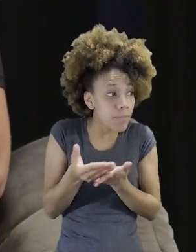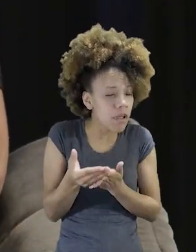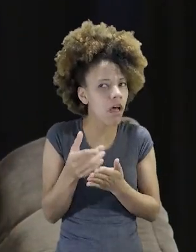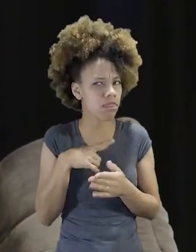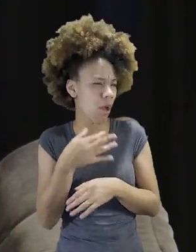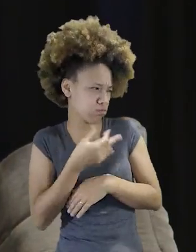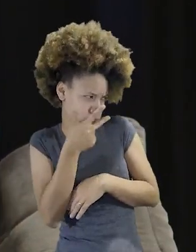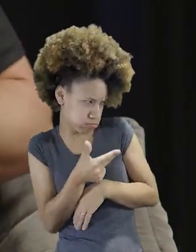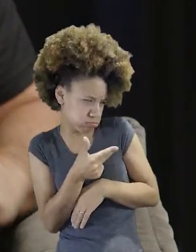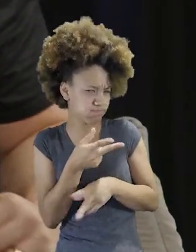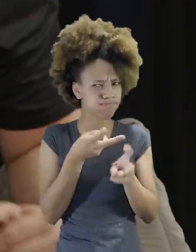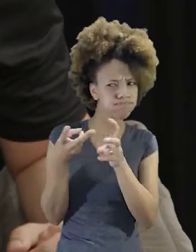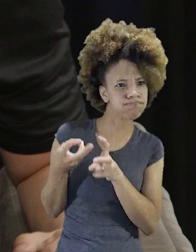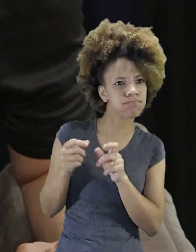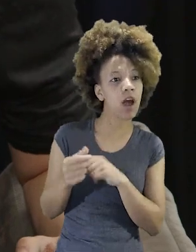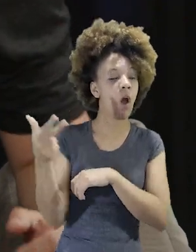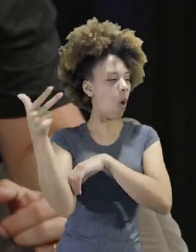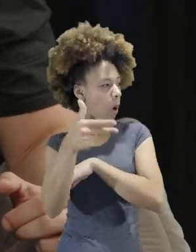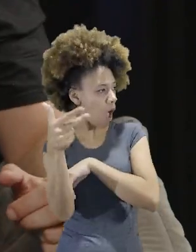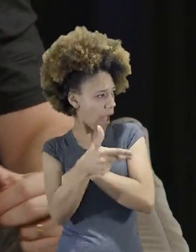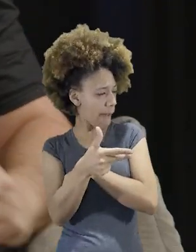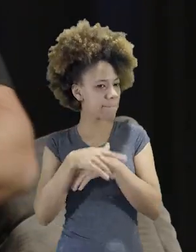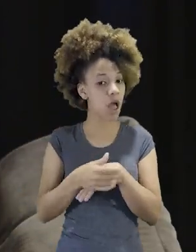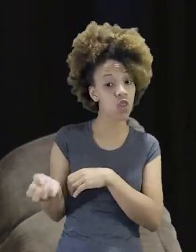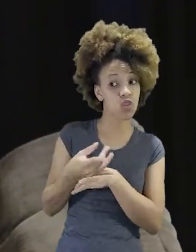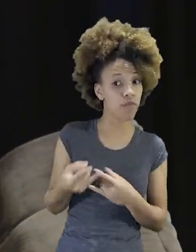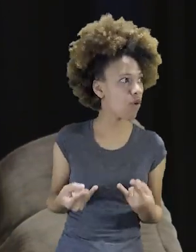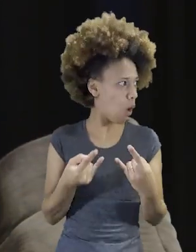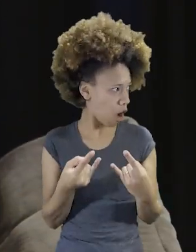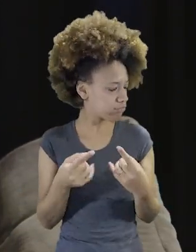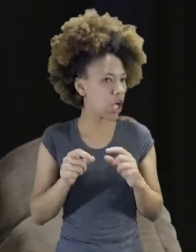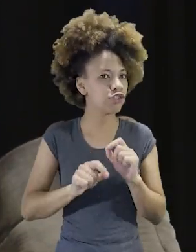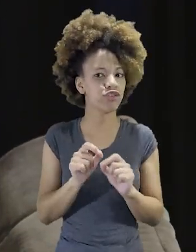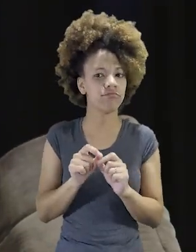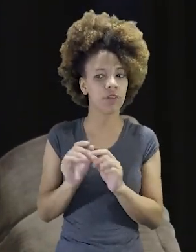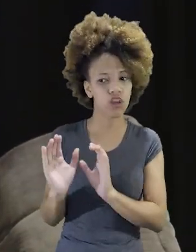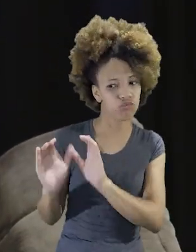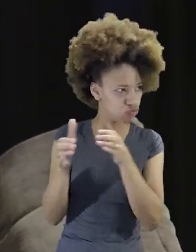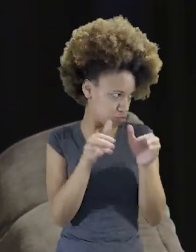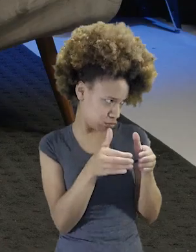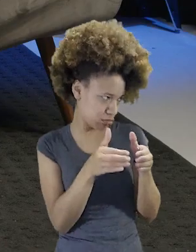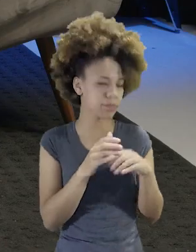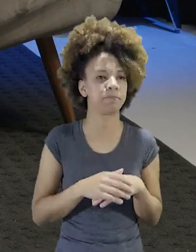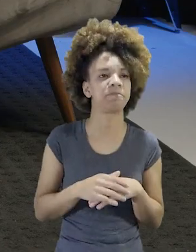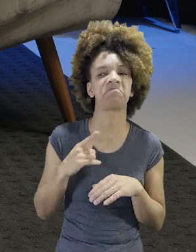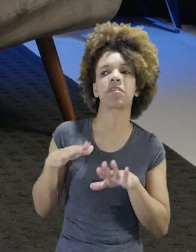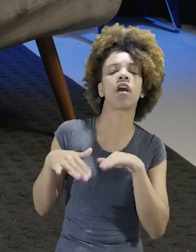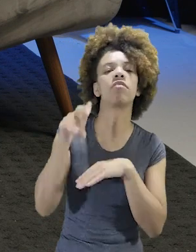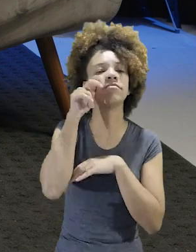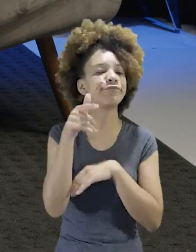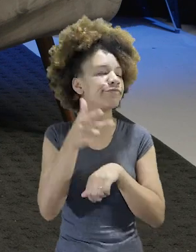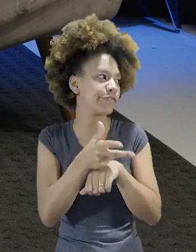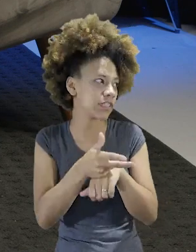que eu comecei a ter alguns achismo vamos dizer assim que o rap ele virou um novo Rock no sentido de geração tem uma